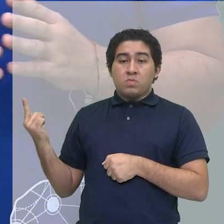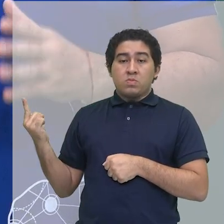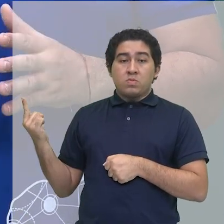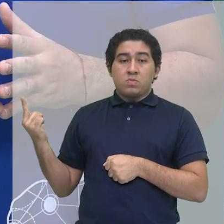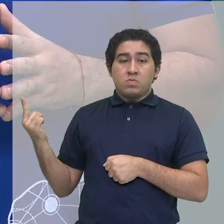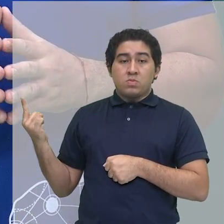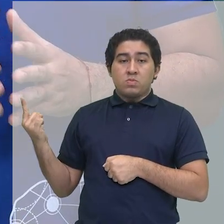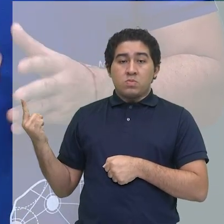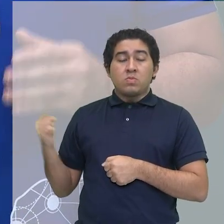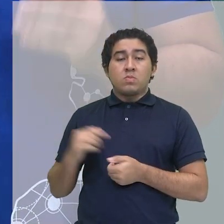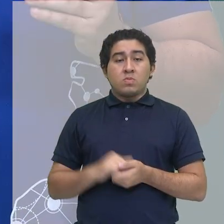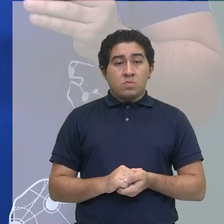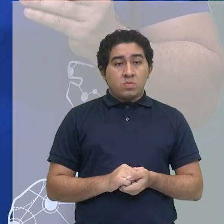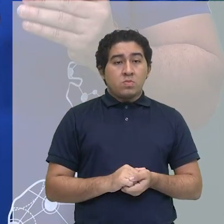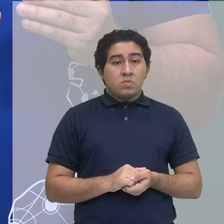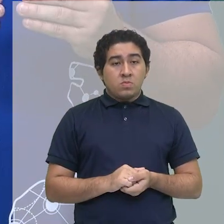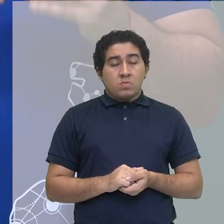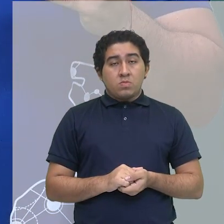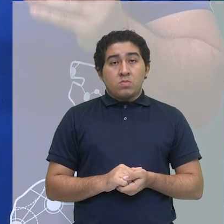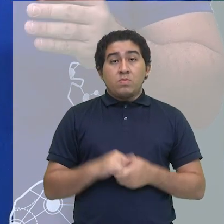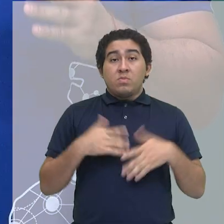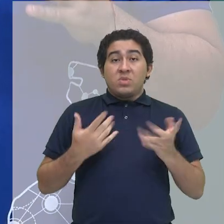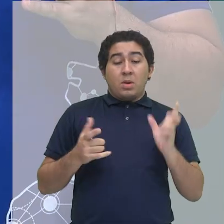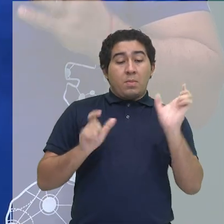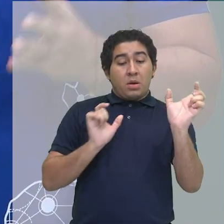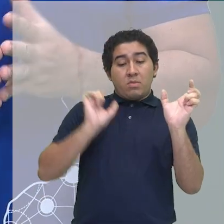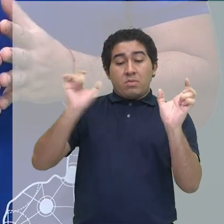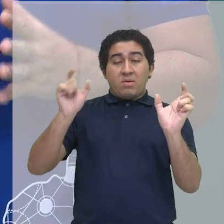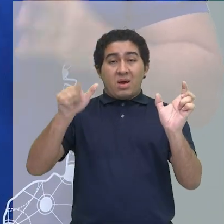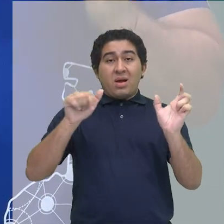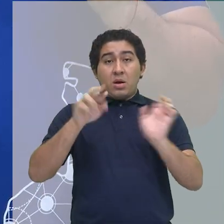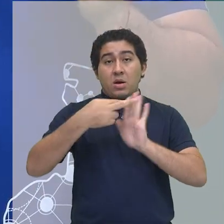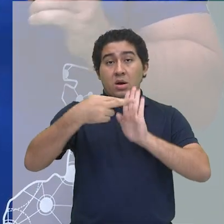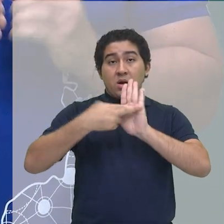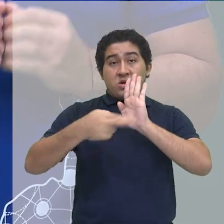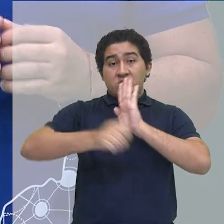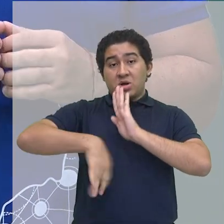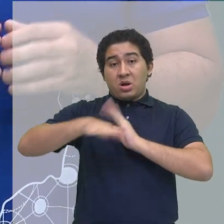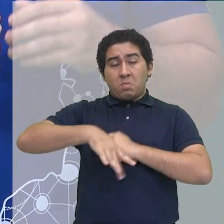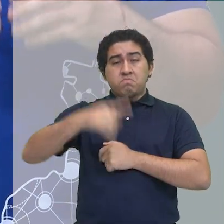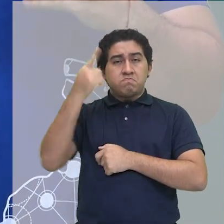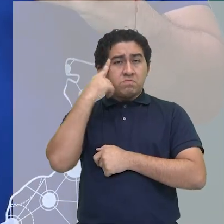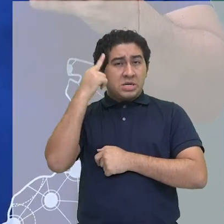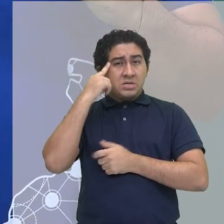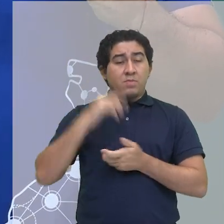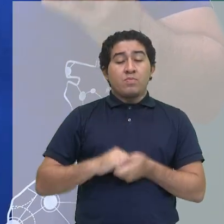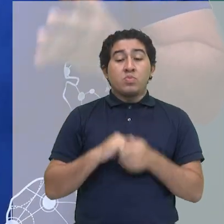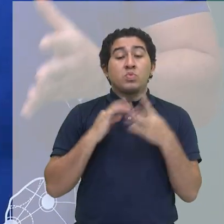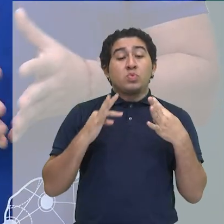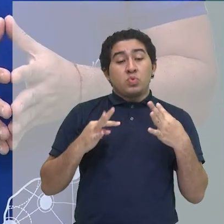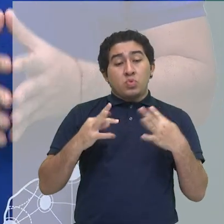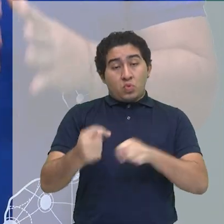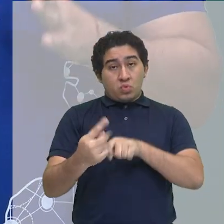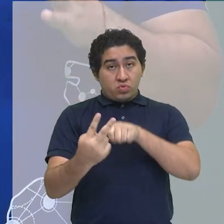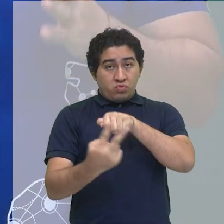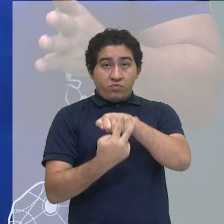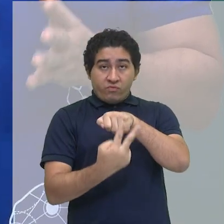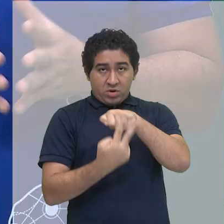watch, watched. Então, essa é a regra geral. Bota na cabeça assim: todos os